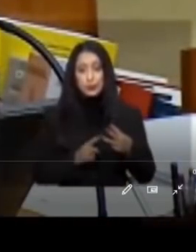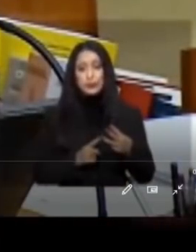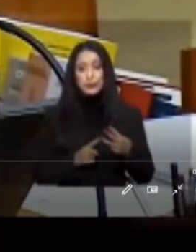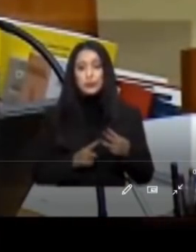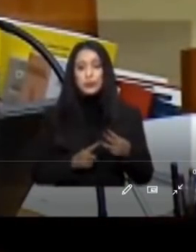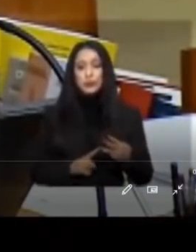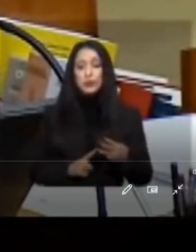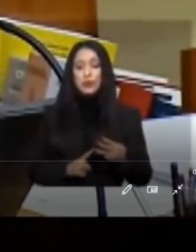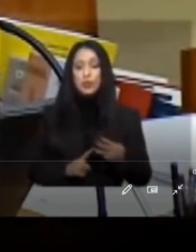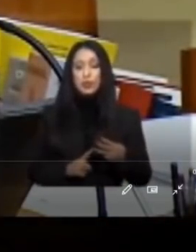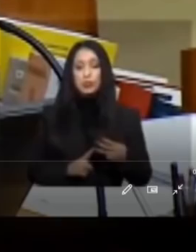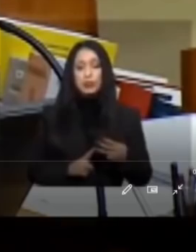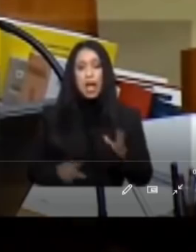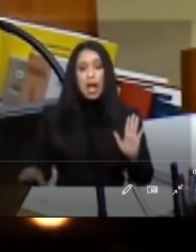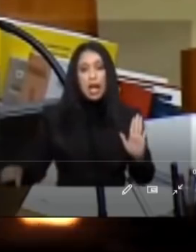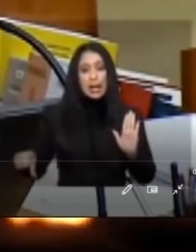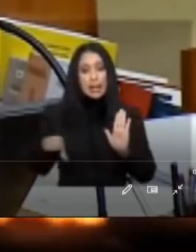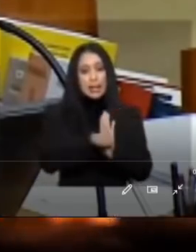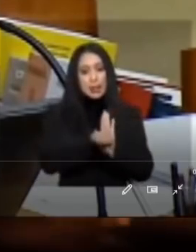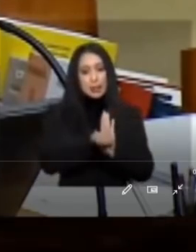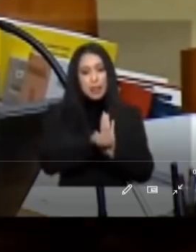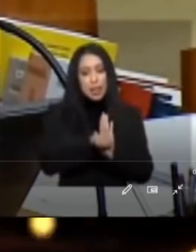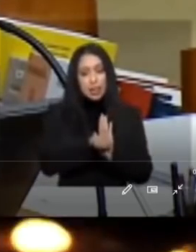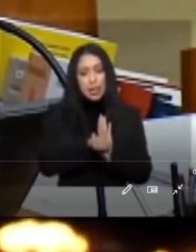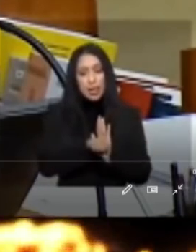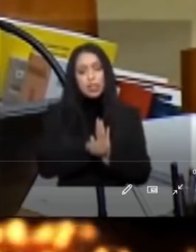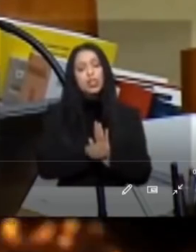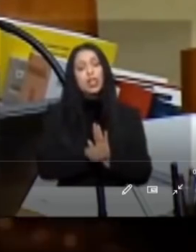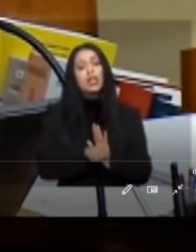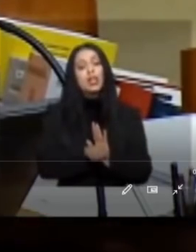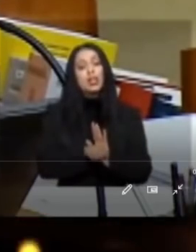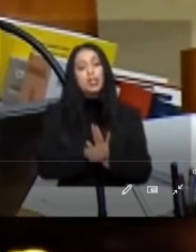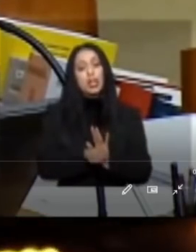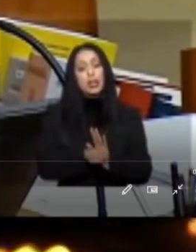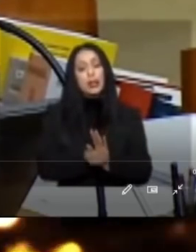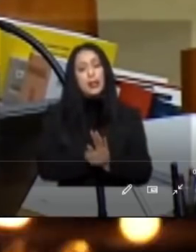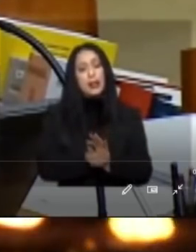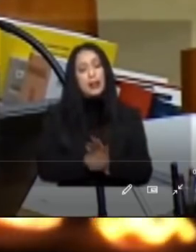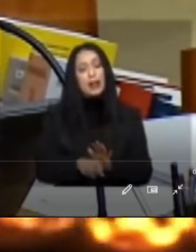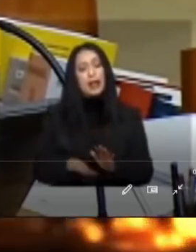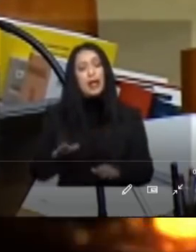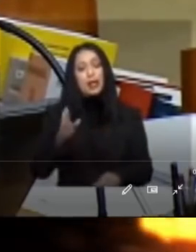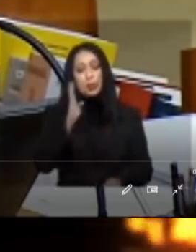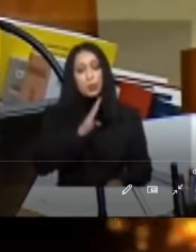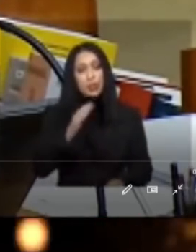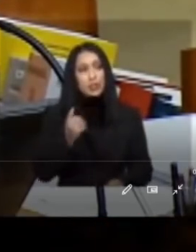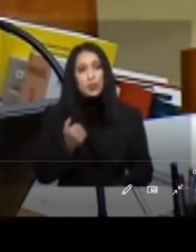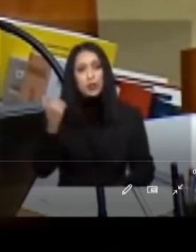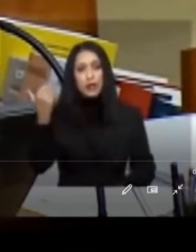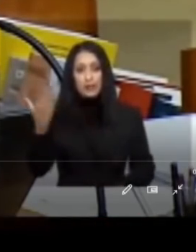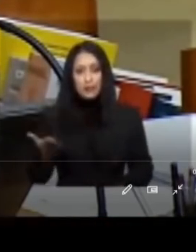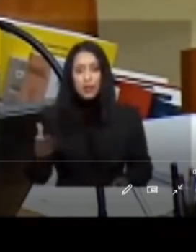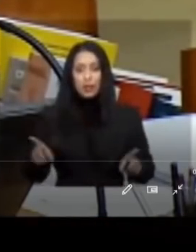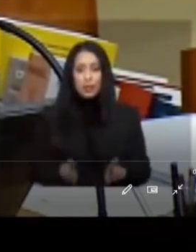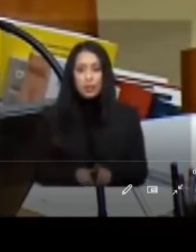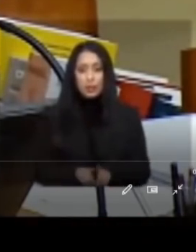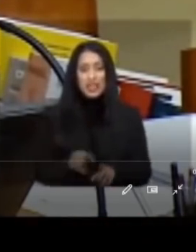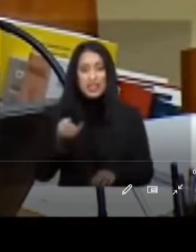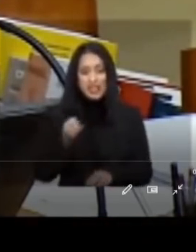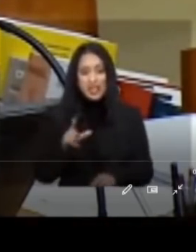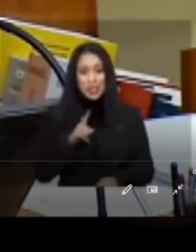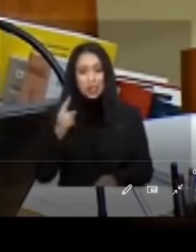ponto é a questão criminalidade transnacional lei muito importantes e. Distraímos